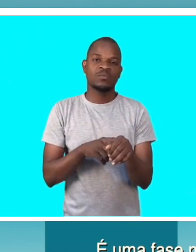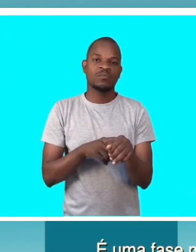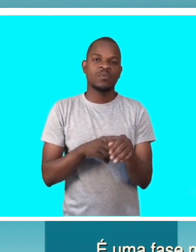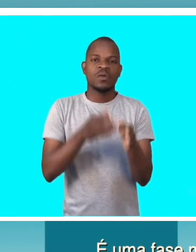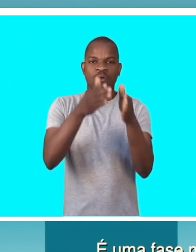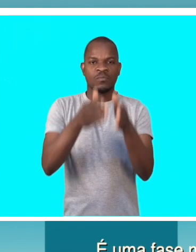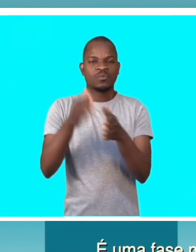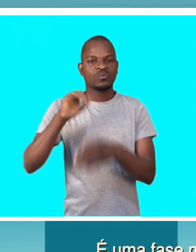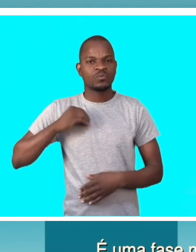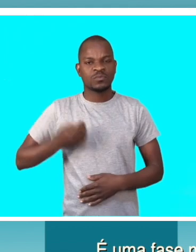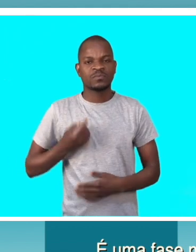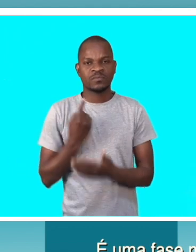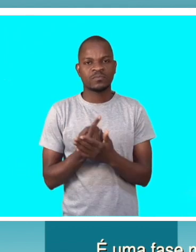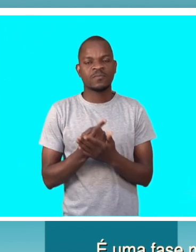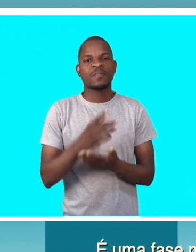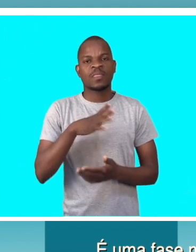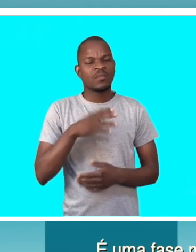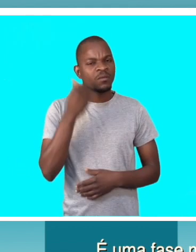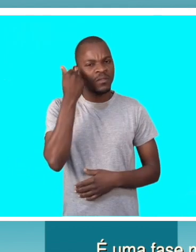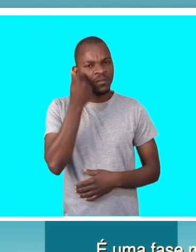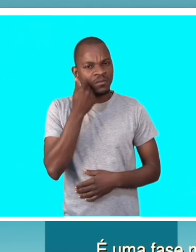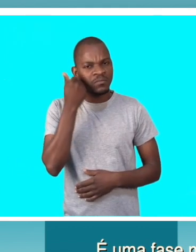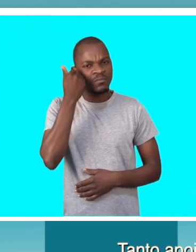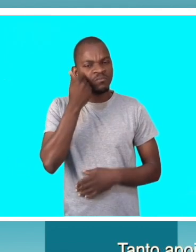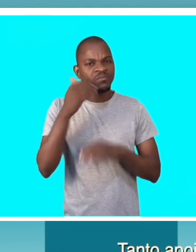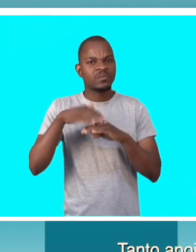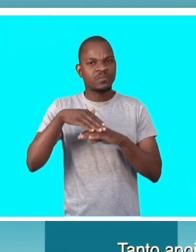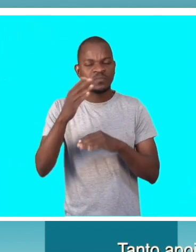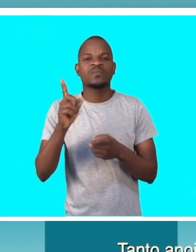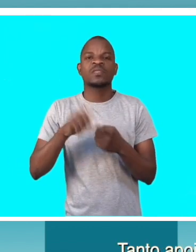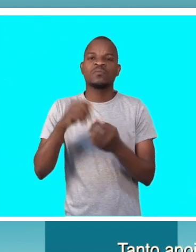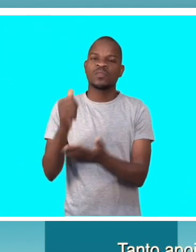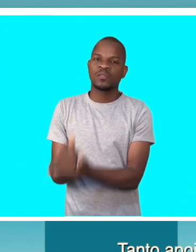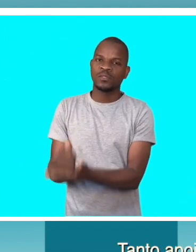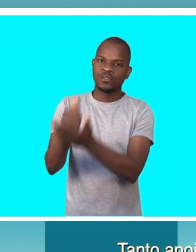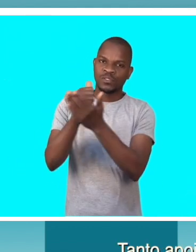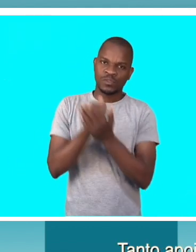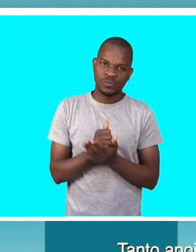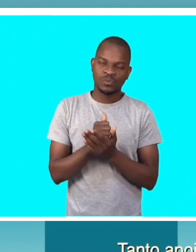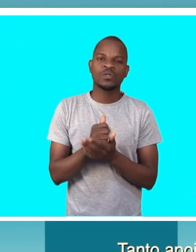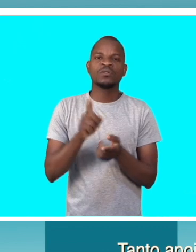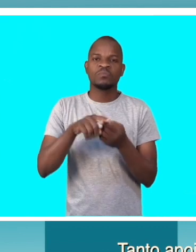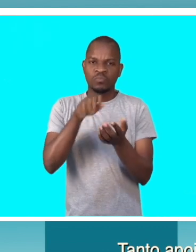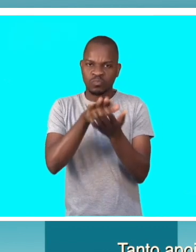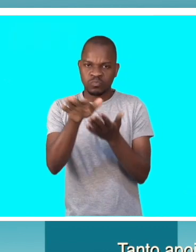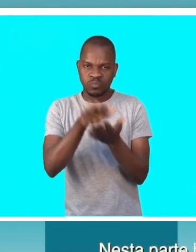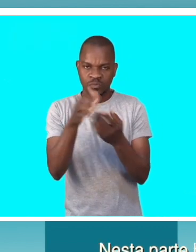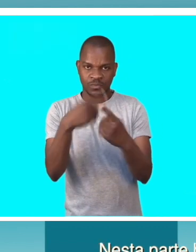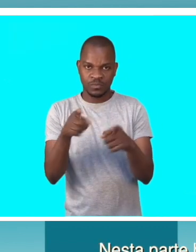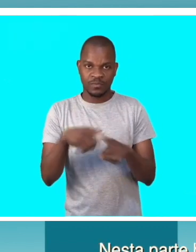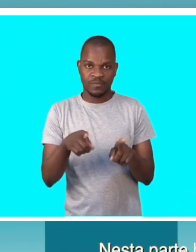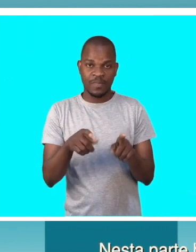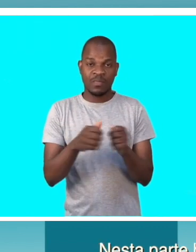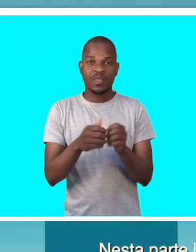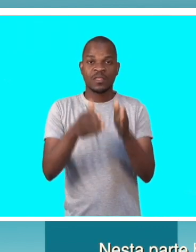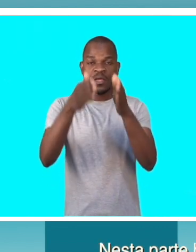de muito carinho, de muita atenção, de muito olho, tanto apoio emocional, físico, assim como psicológico. Então,